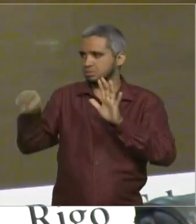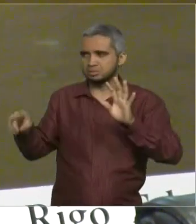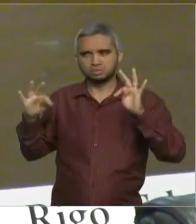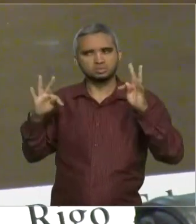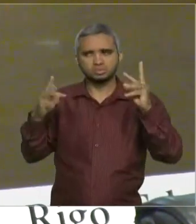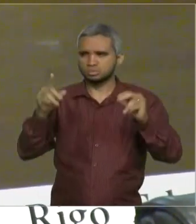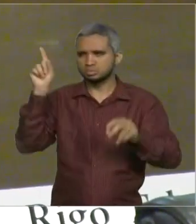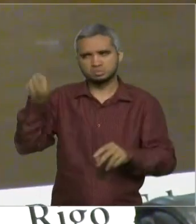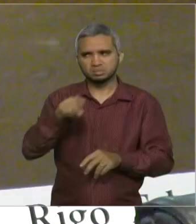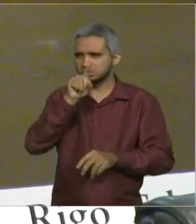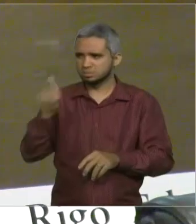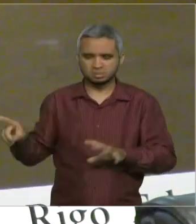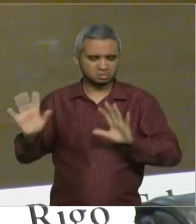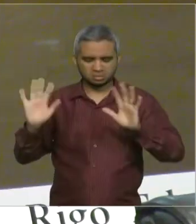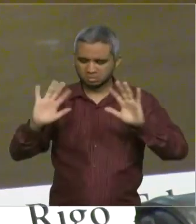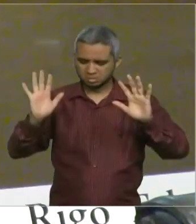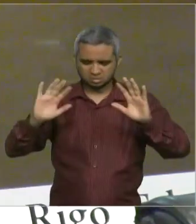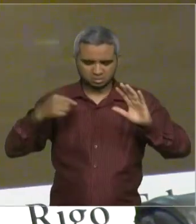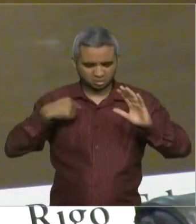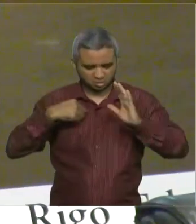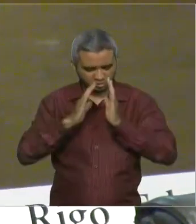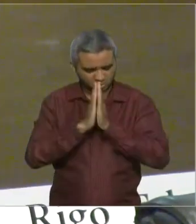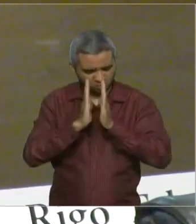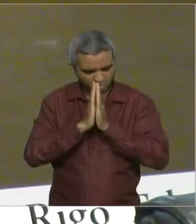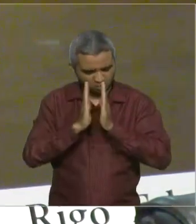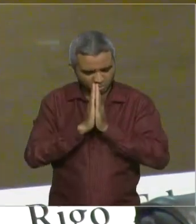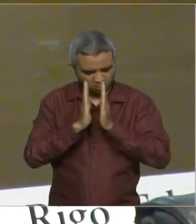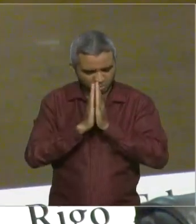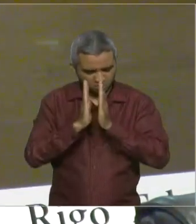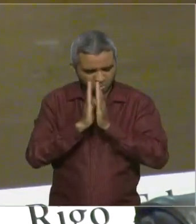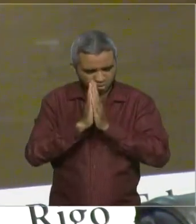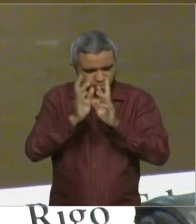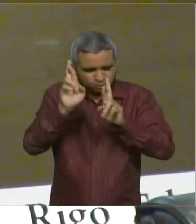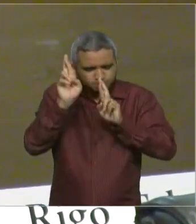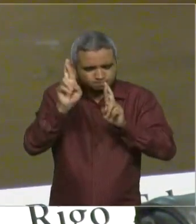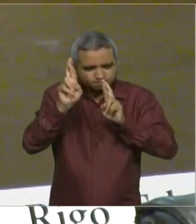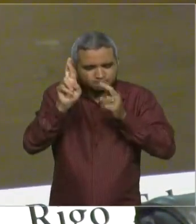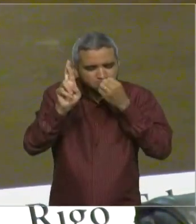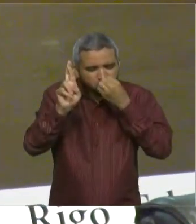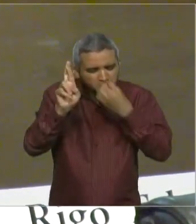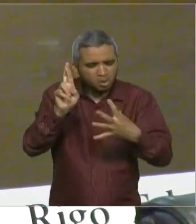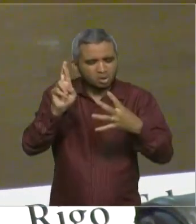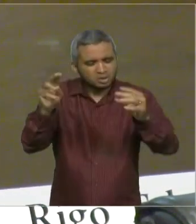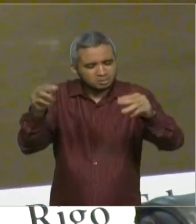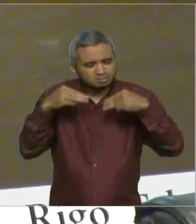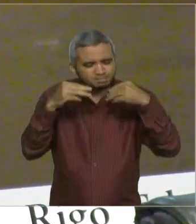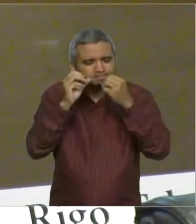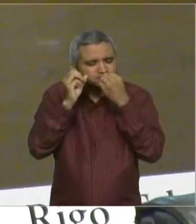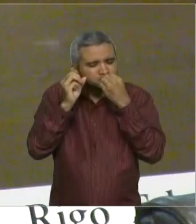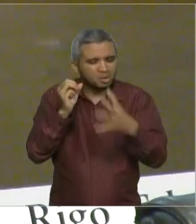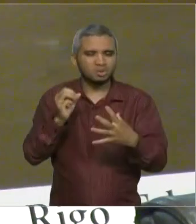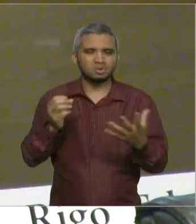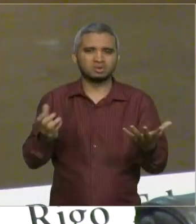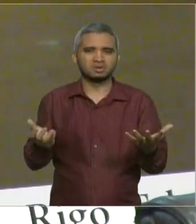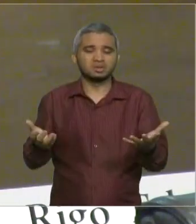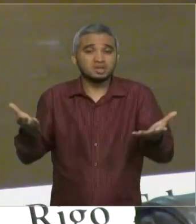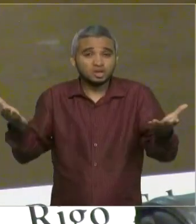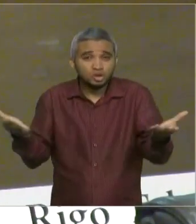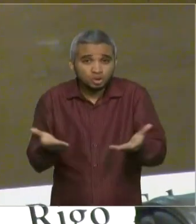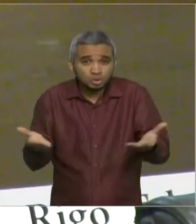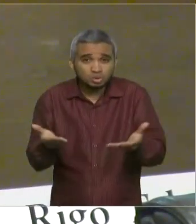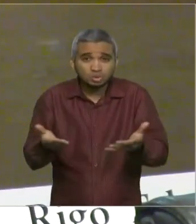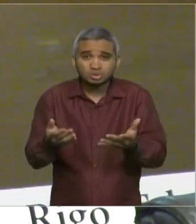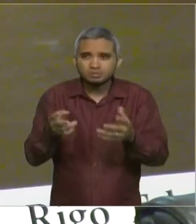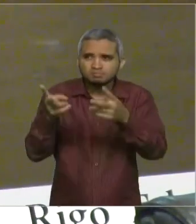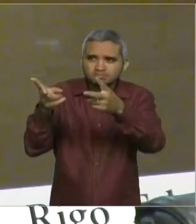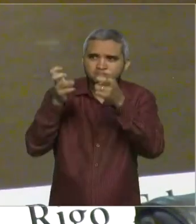orando, rezando, para que as notícias não sejam as piores, que viessem notícias boas. E vejo agora, Vossa Excelência, fazendo um pronunciamento desse aí, aqui, ó,